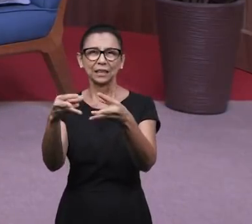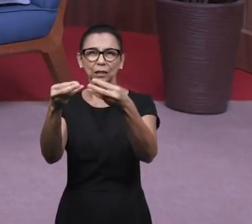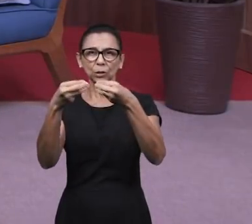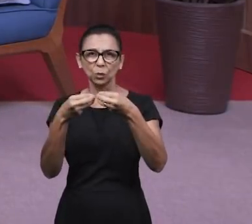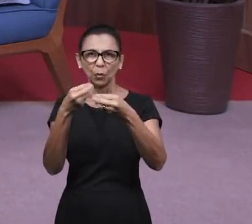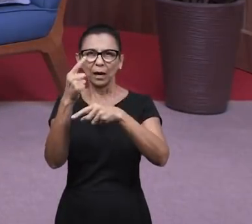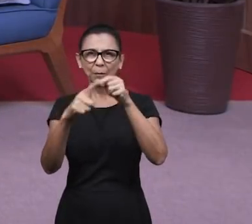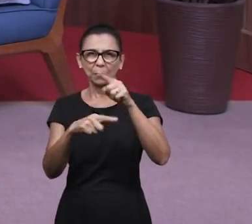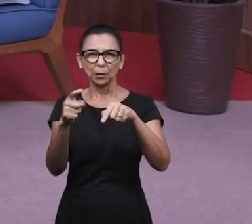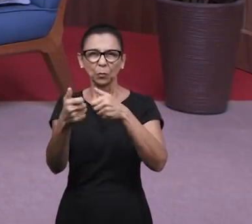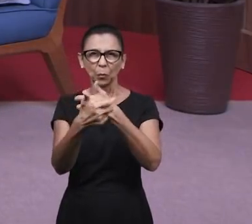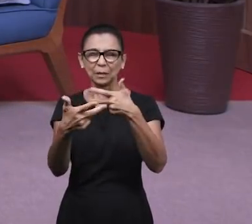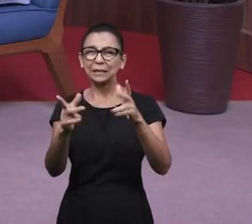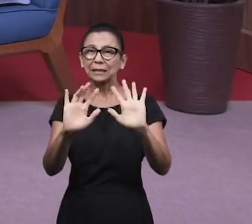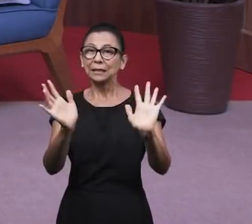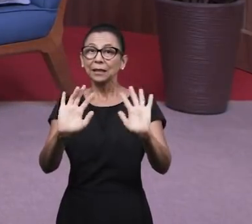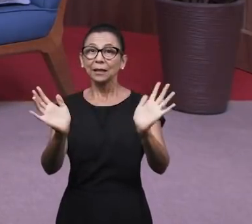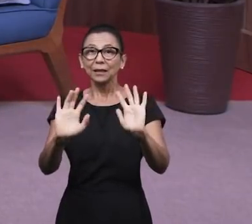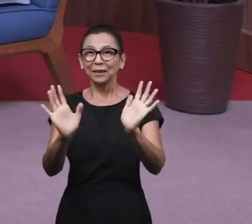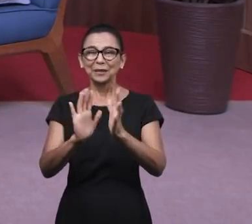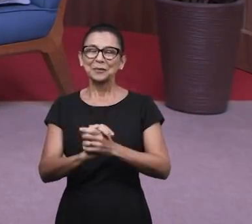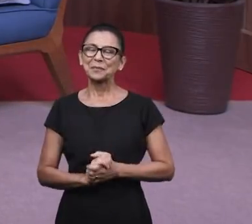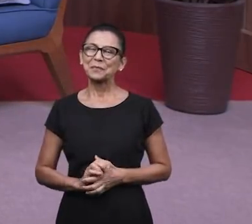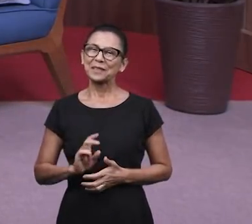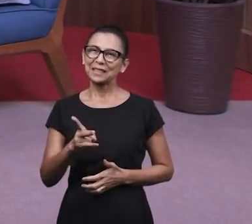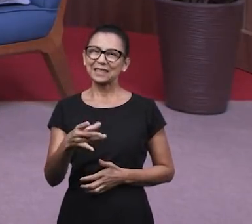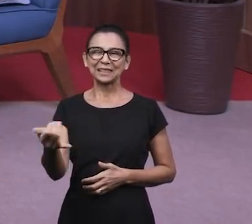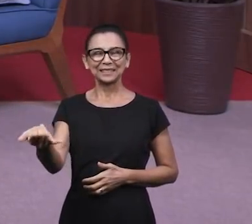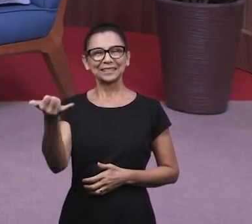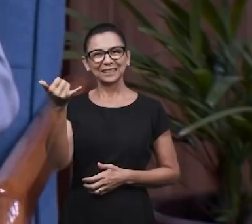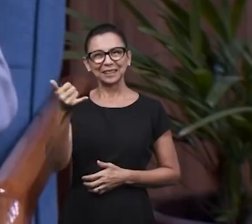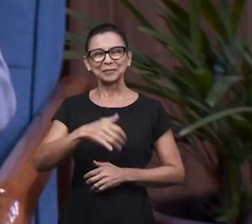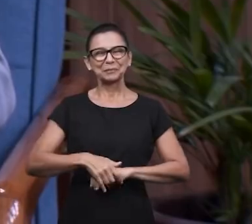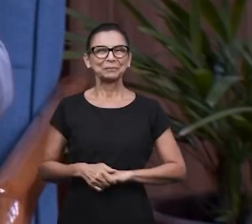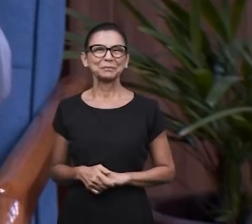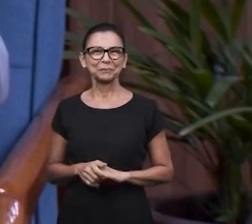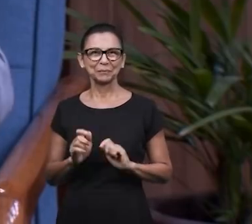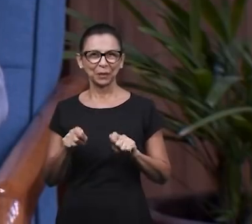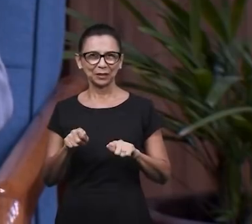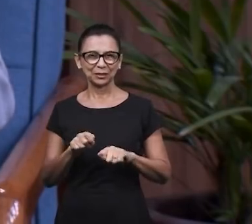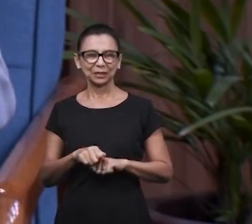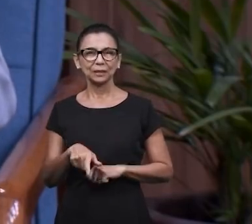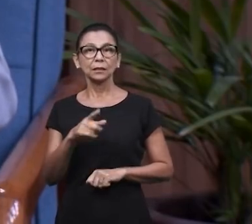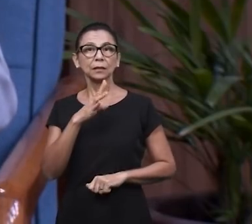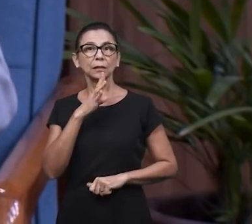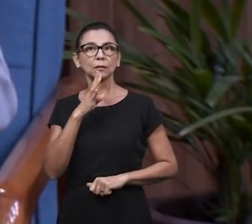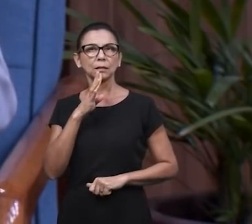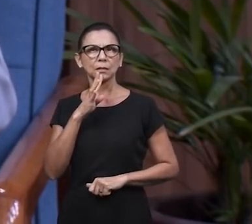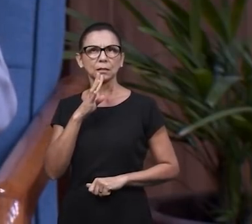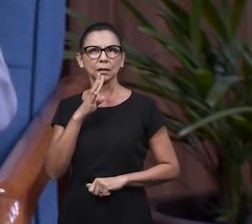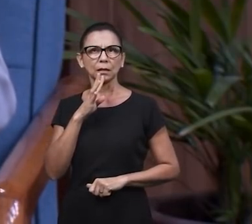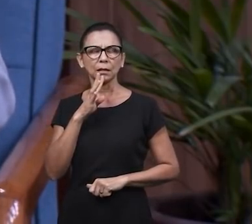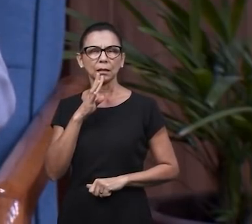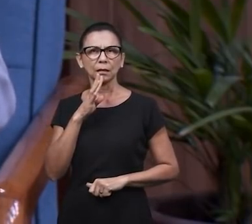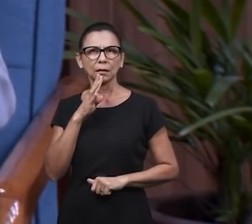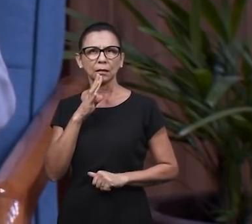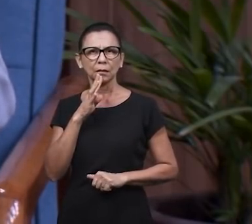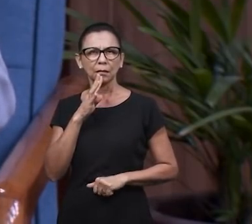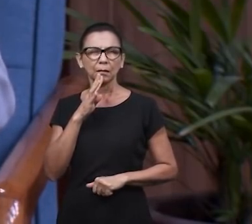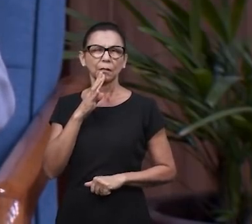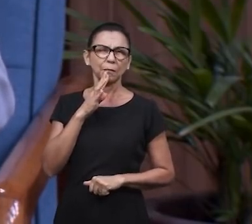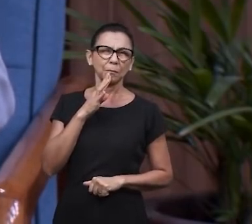de graça mesmo. Ligue sempre que você desejar. E você quer conhecer mais sobre a Igreja